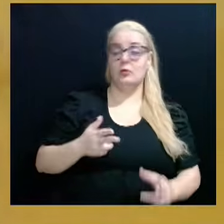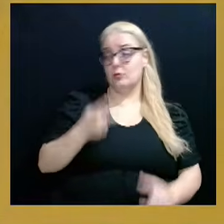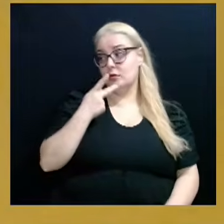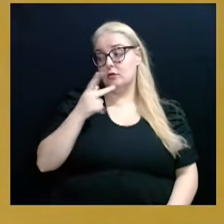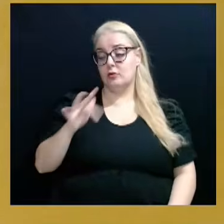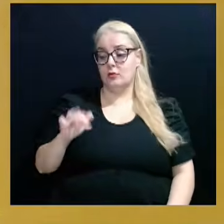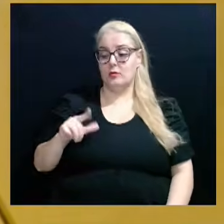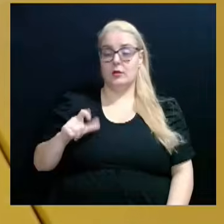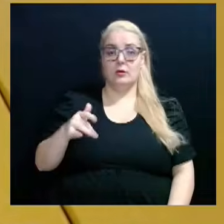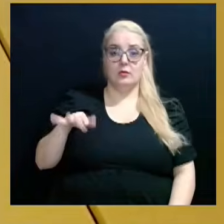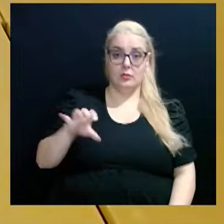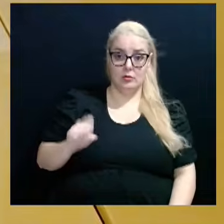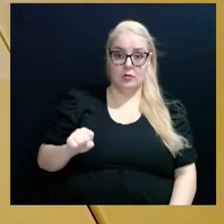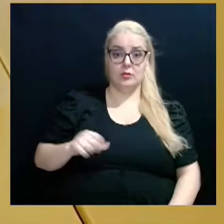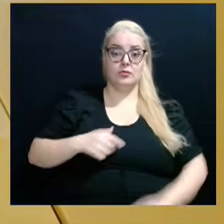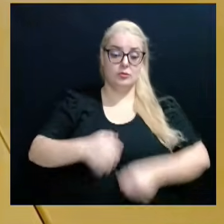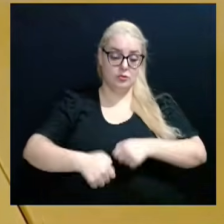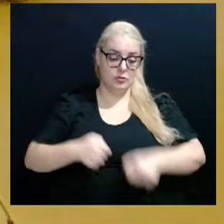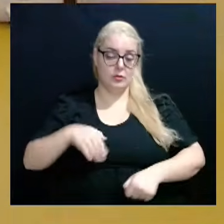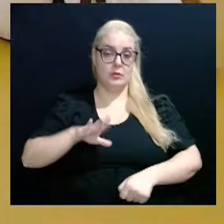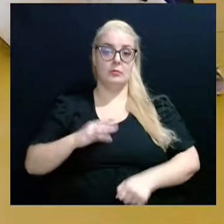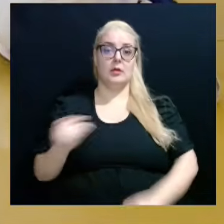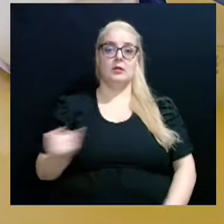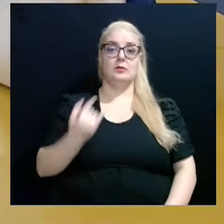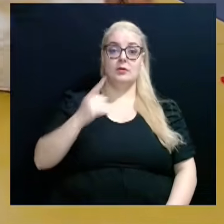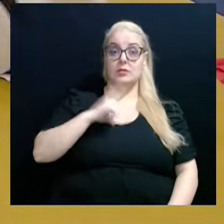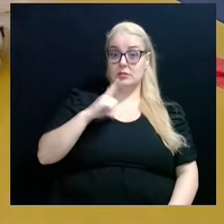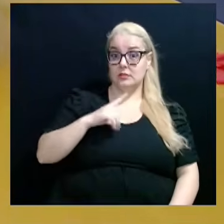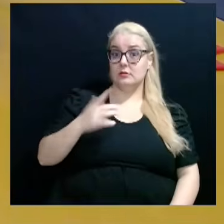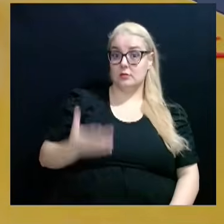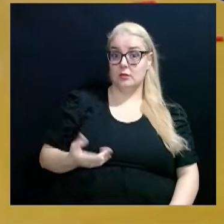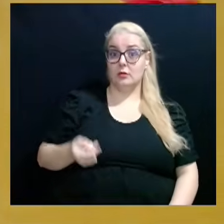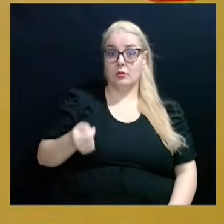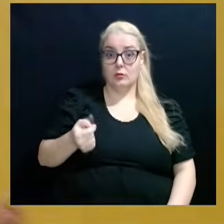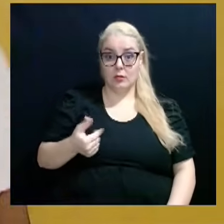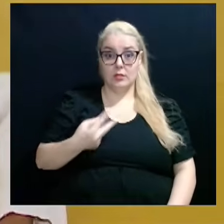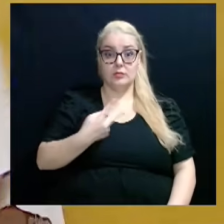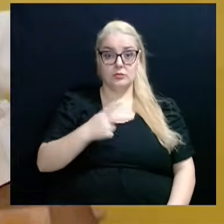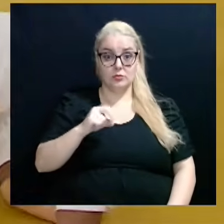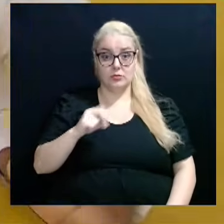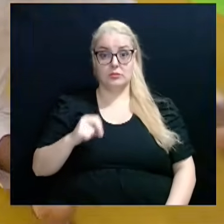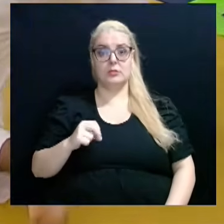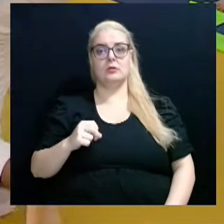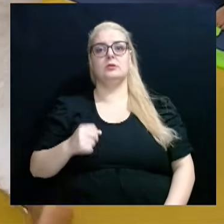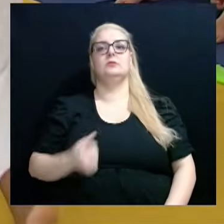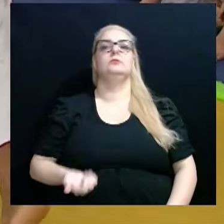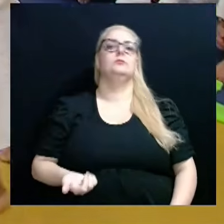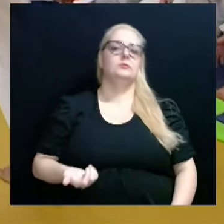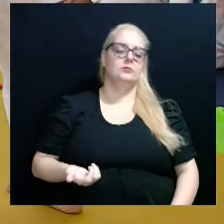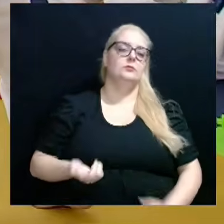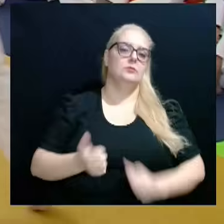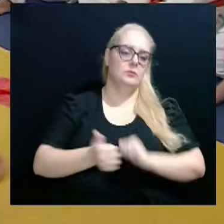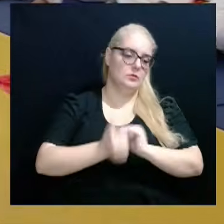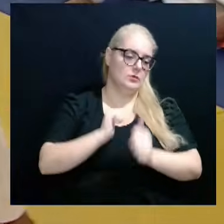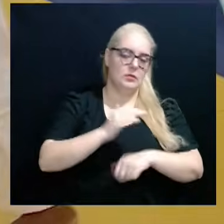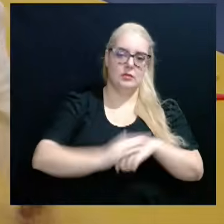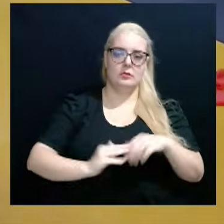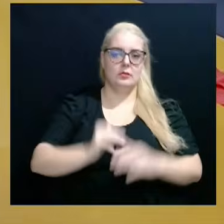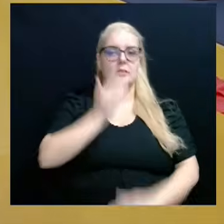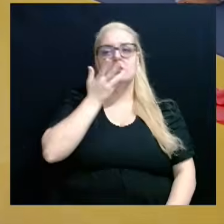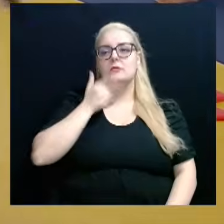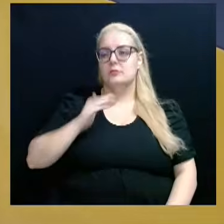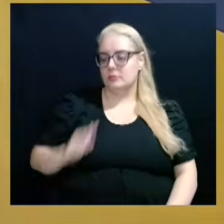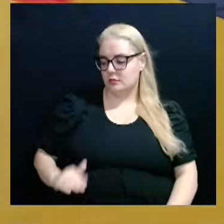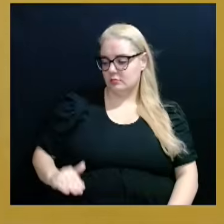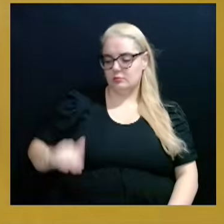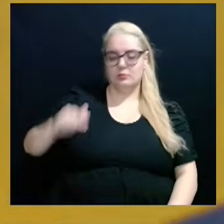oficinas mais importantes que a gente tem aqui, hoje com quase 200 atletas. Vem desde criancinha, desde os pequenininhos até os maiores,